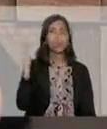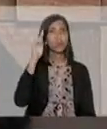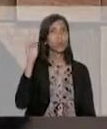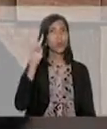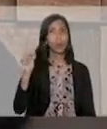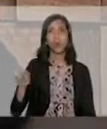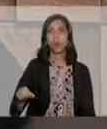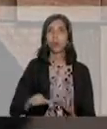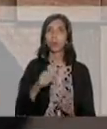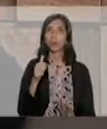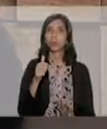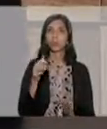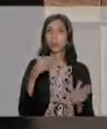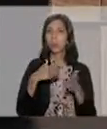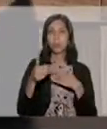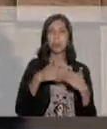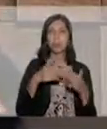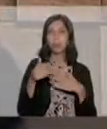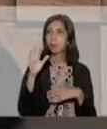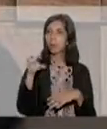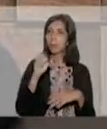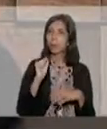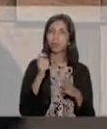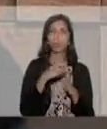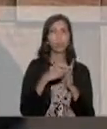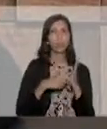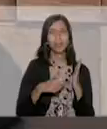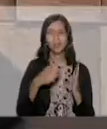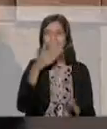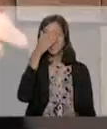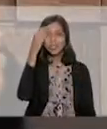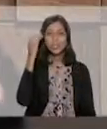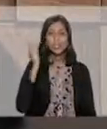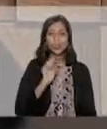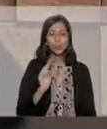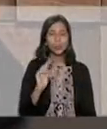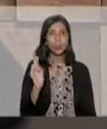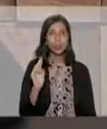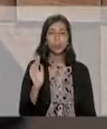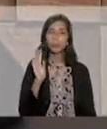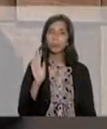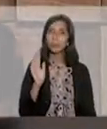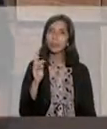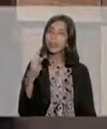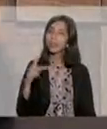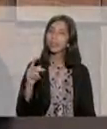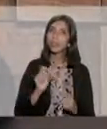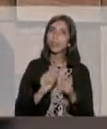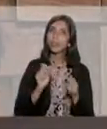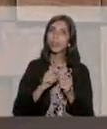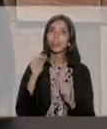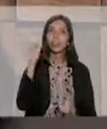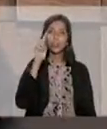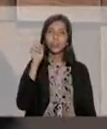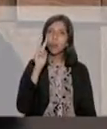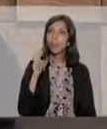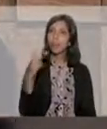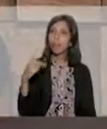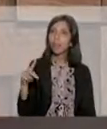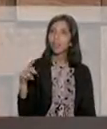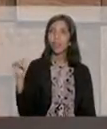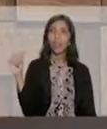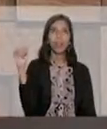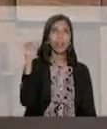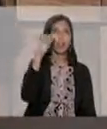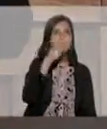uma história que eu, assim, pegava toda a história, não esqueci o nome que ficou, mas era uma Shangri-La, né, a história de Shangri-La, era ele,